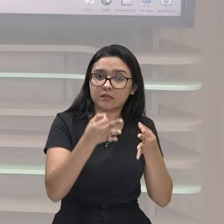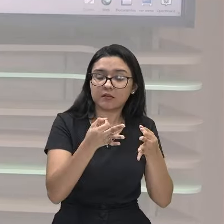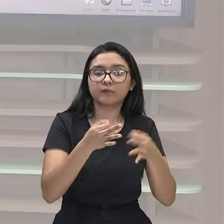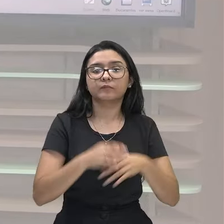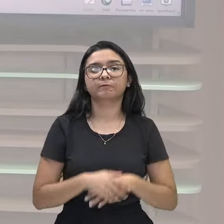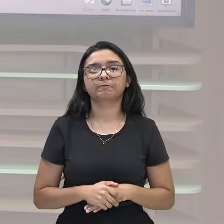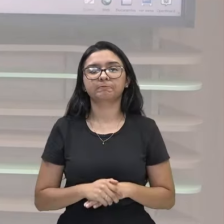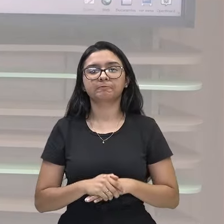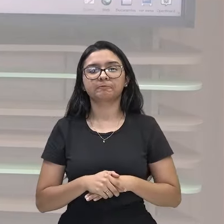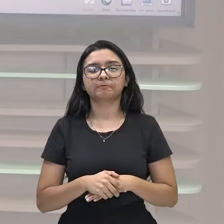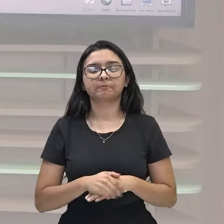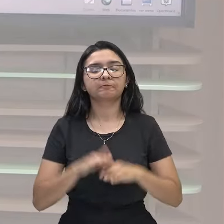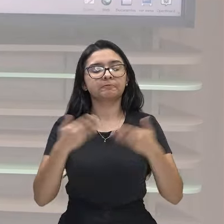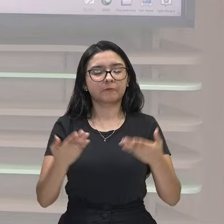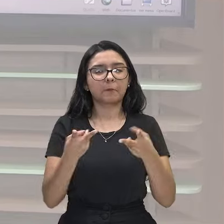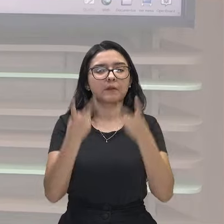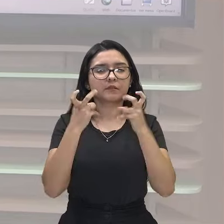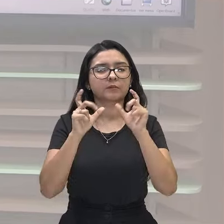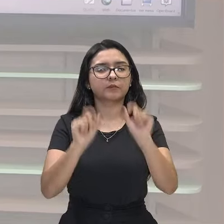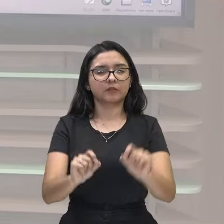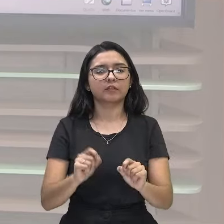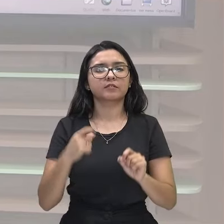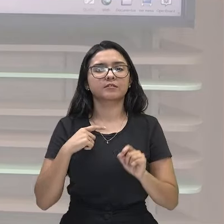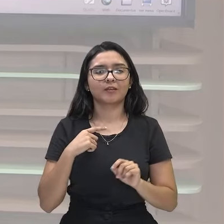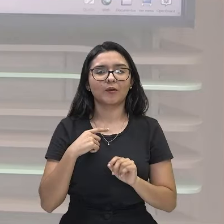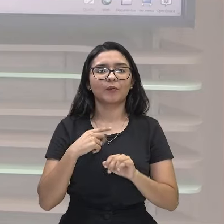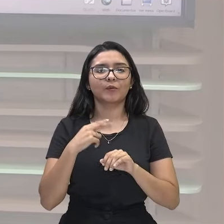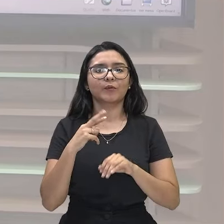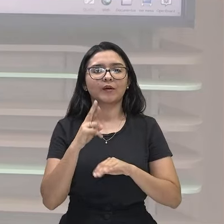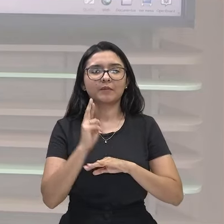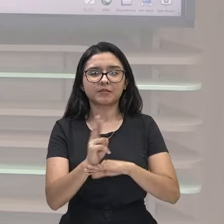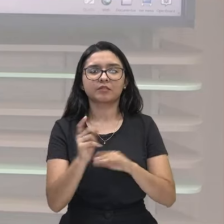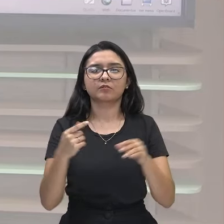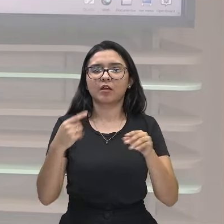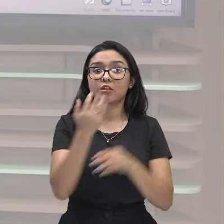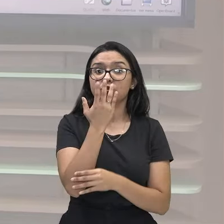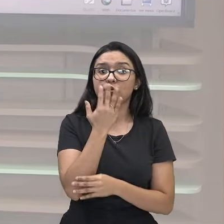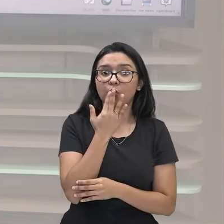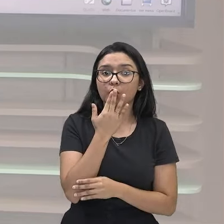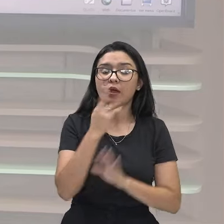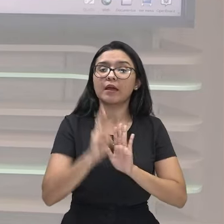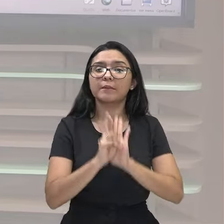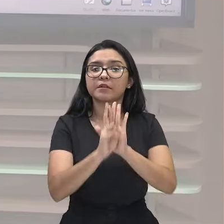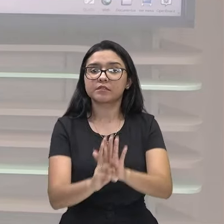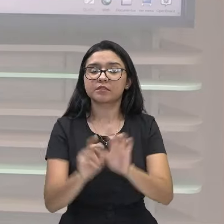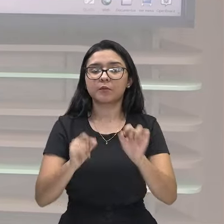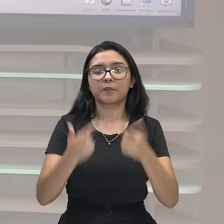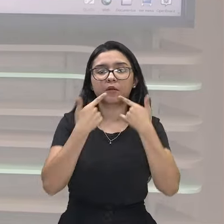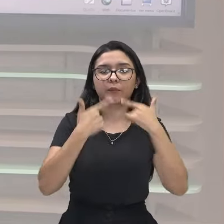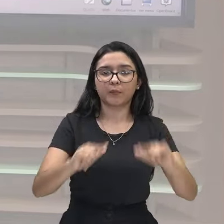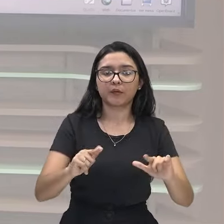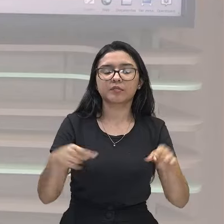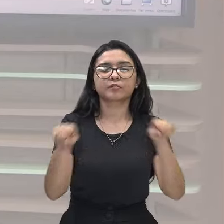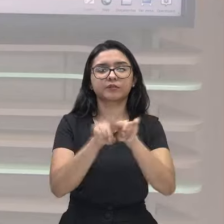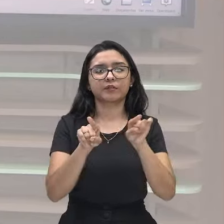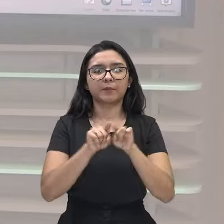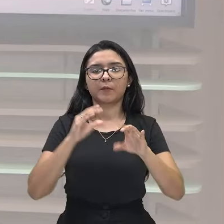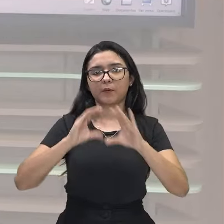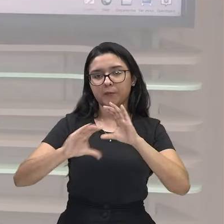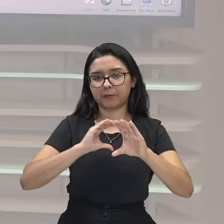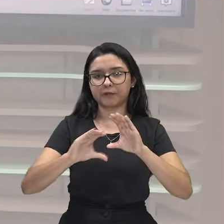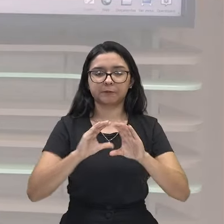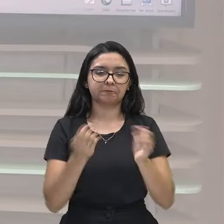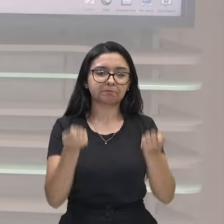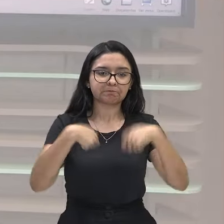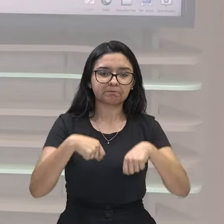ok? Então, notem aí que são representações, as cores representam uma linguagem, representam uma comunicação.